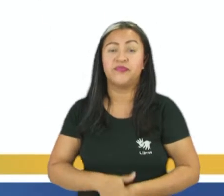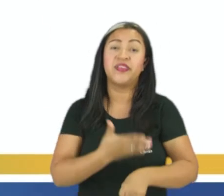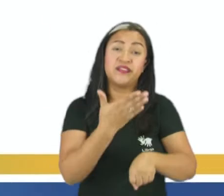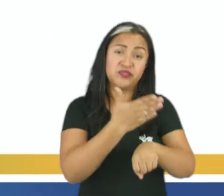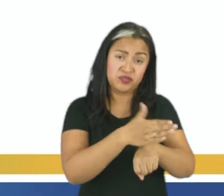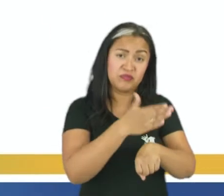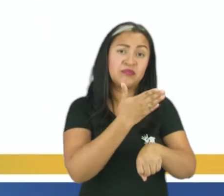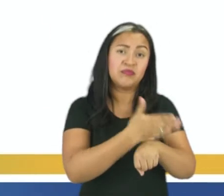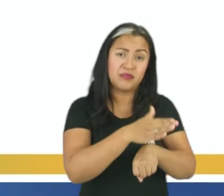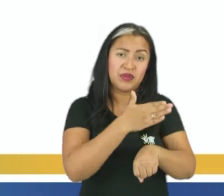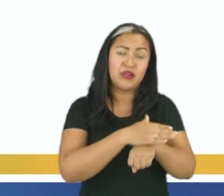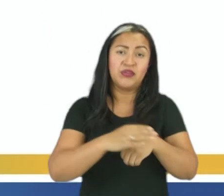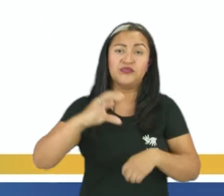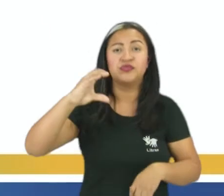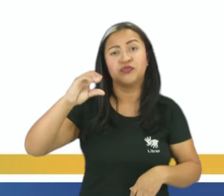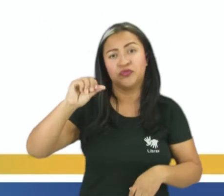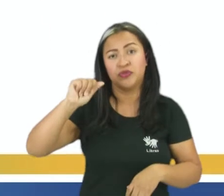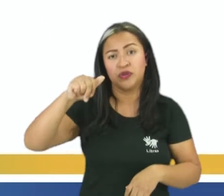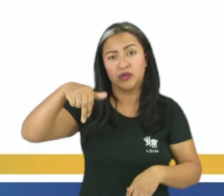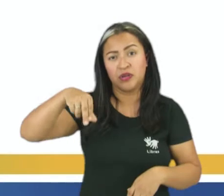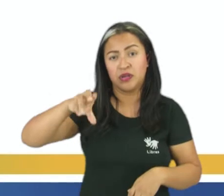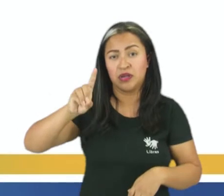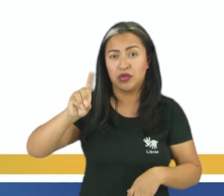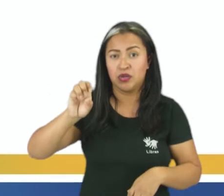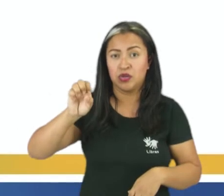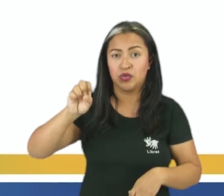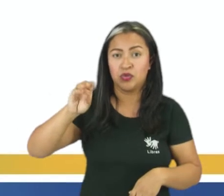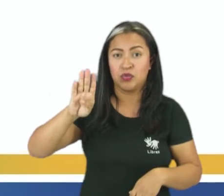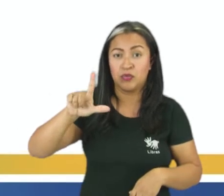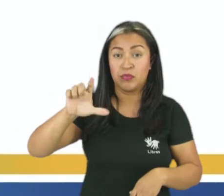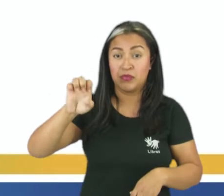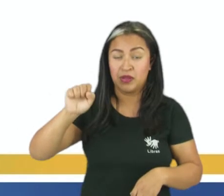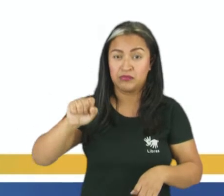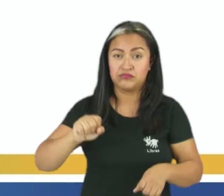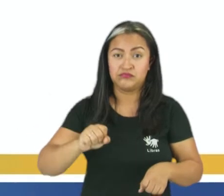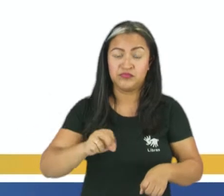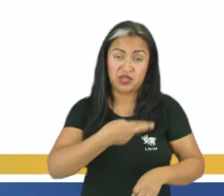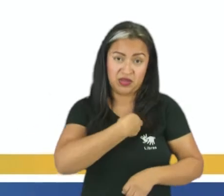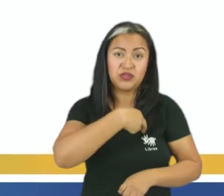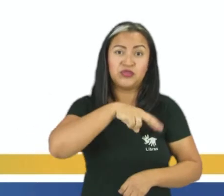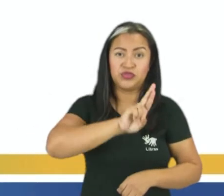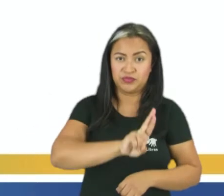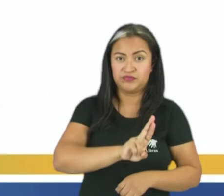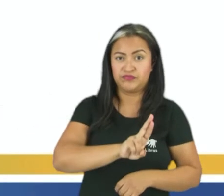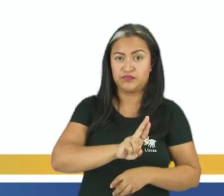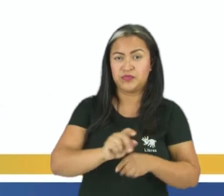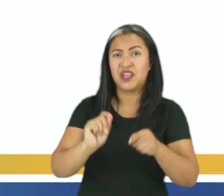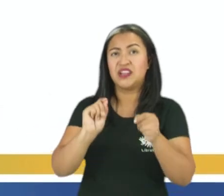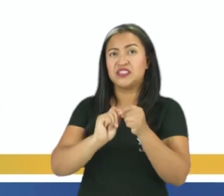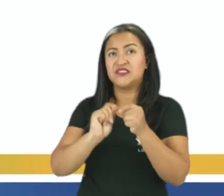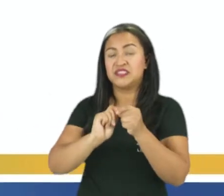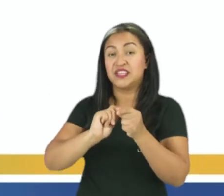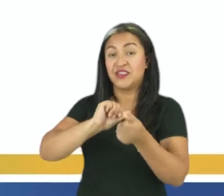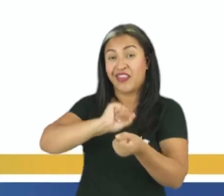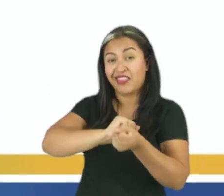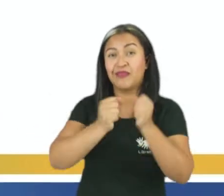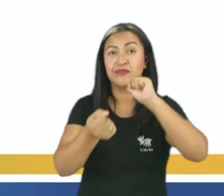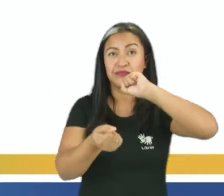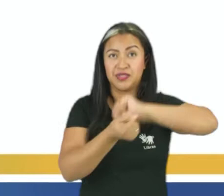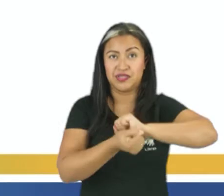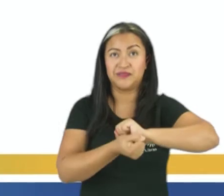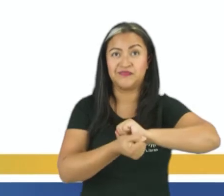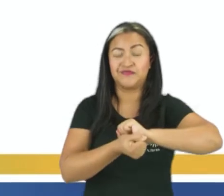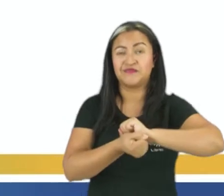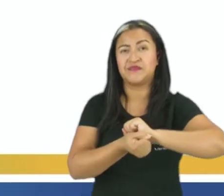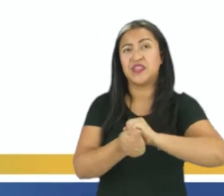praticavam, né, o candomblé, e aqui no solo brasileiro eles fizeram aí essa adaptação, tá, pessoal? E